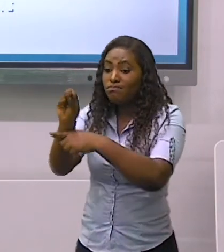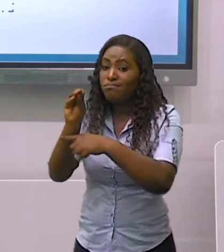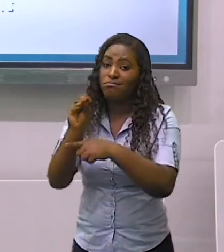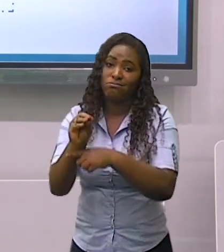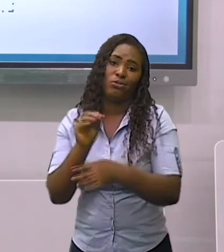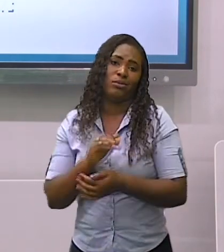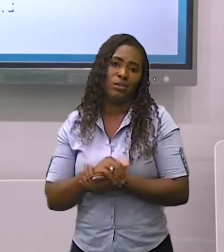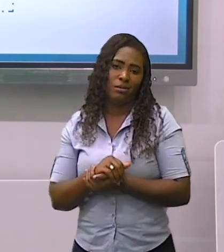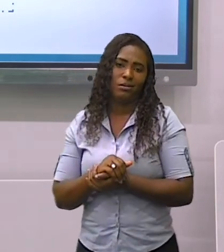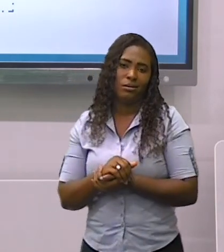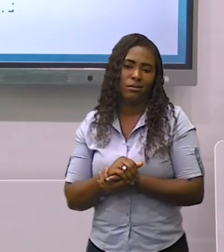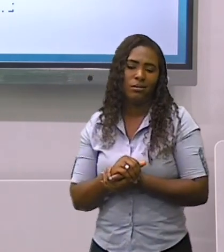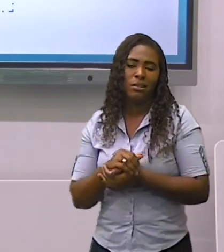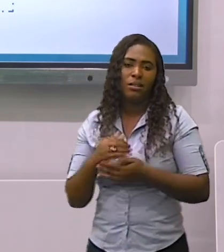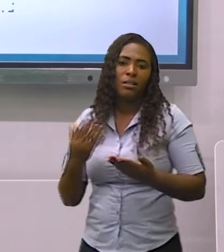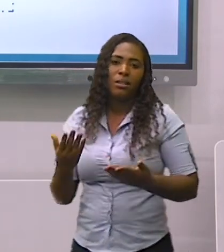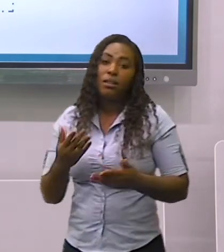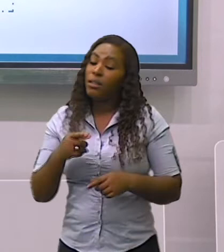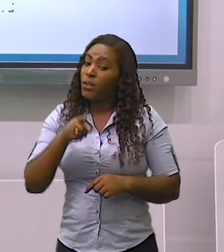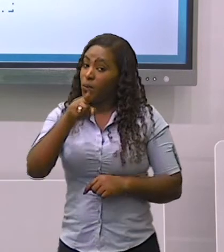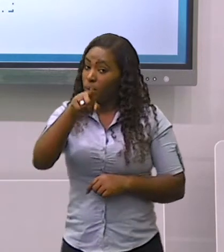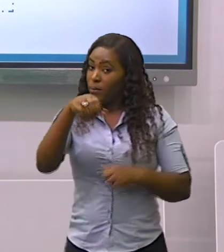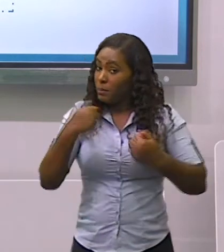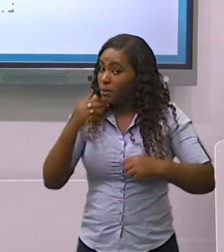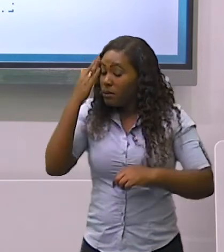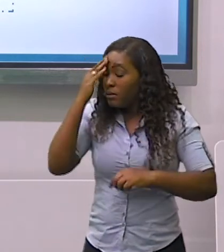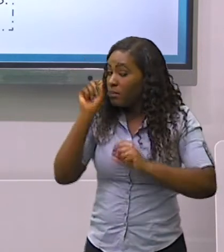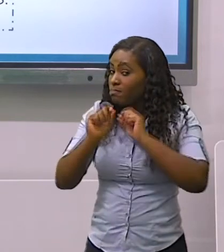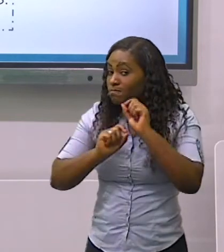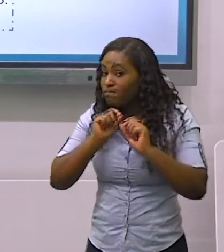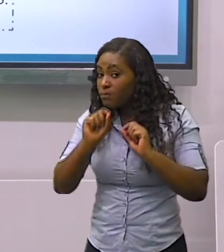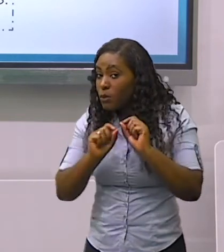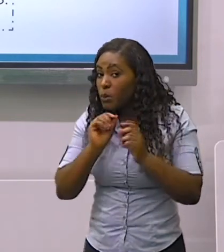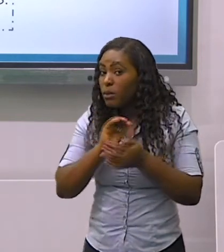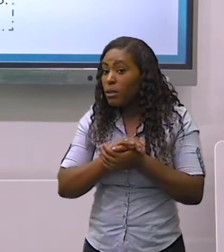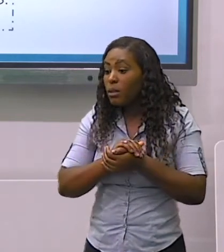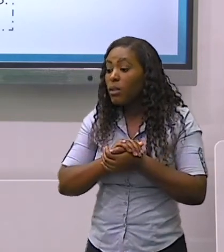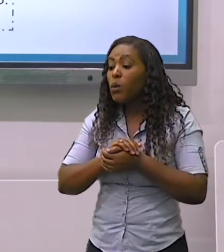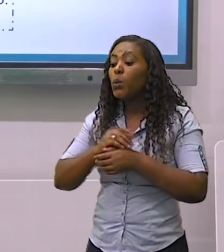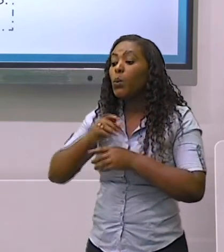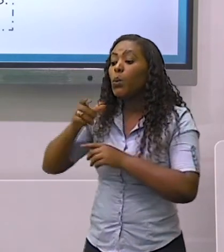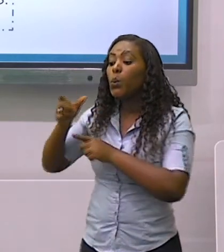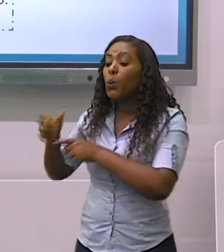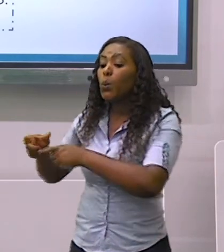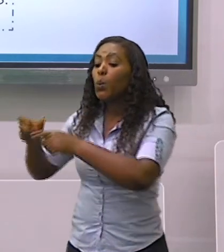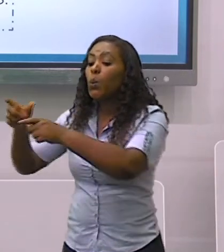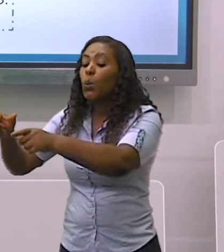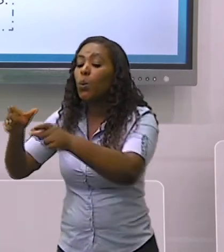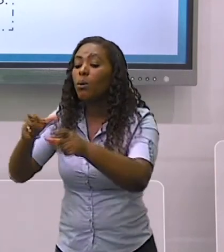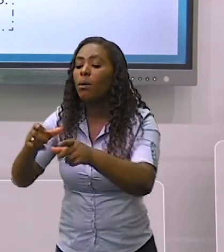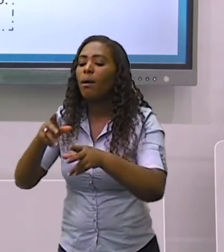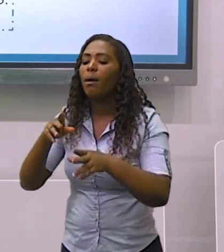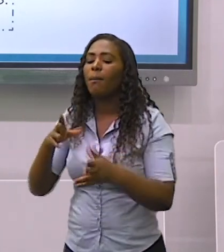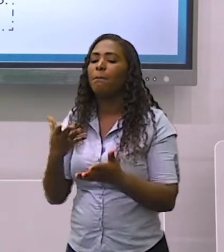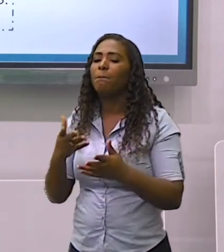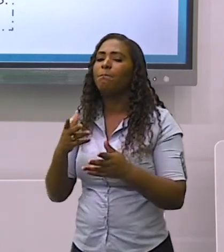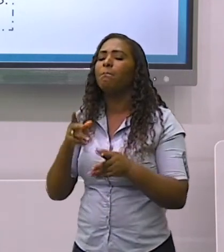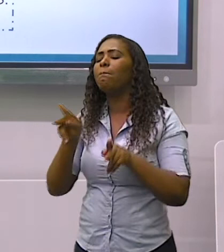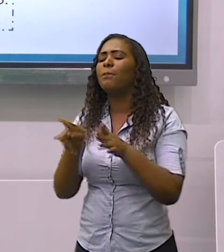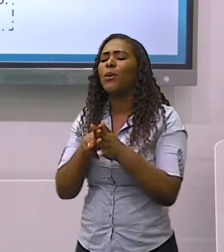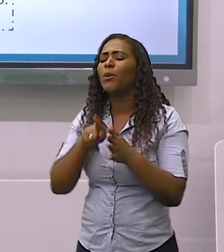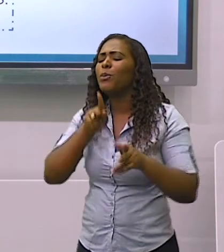Saiba que um bom espaço público é aquele que reflete a diversidade, estimula